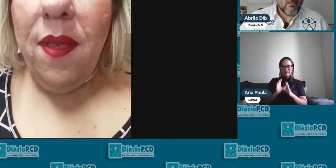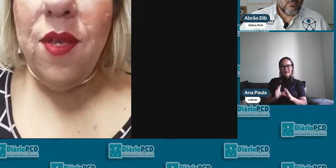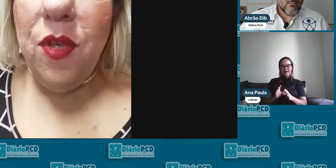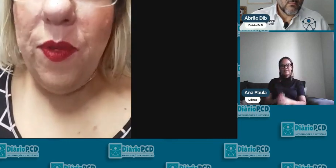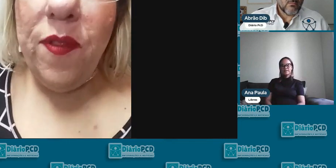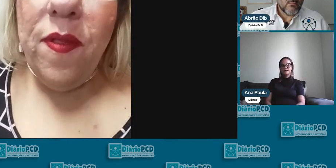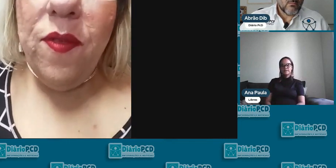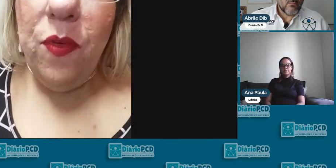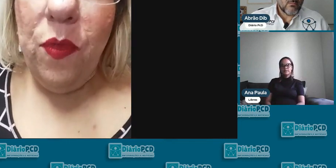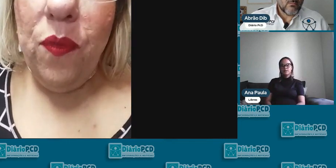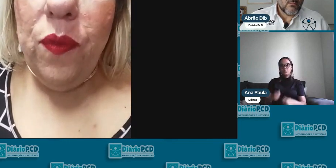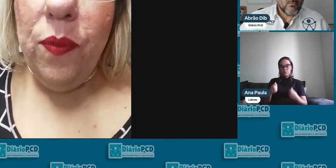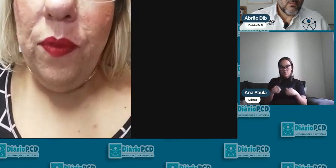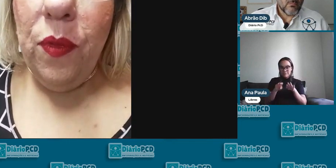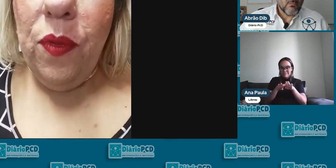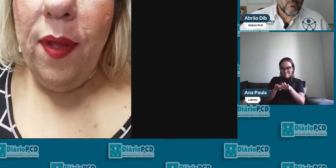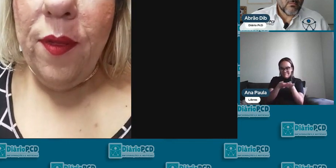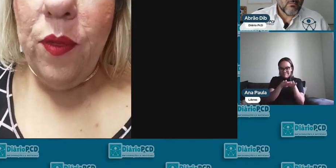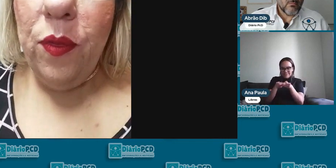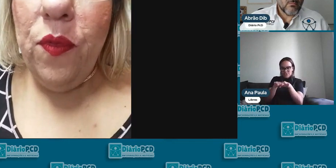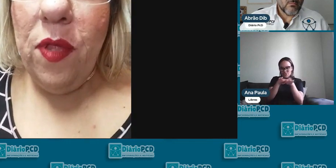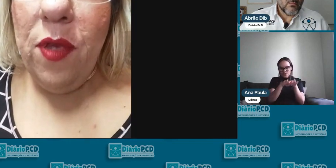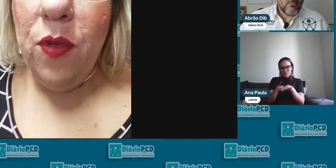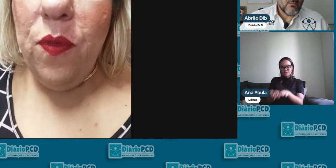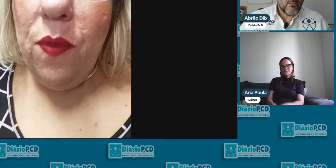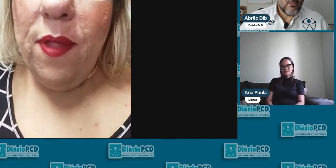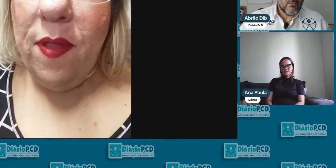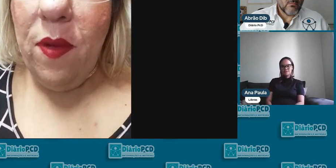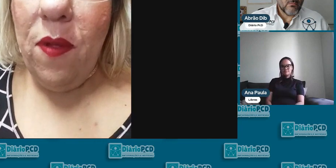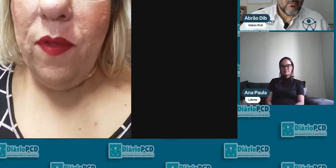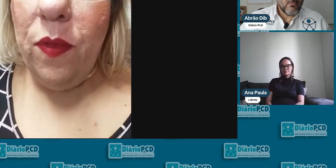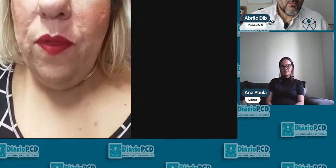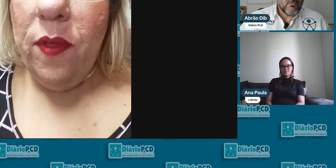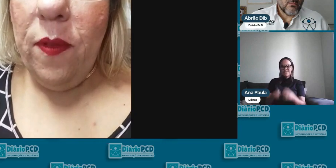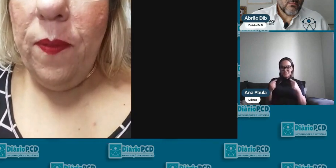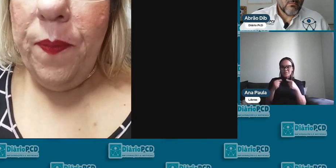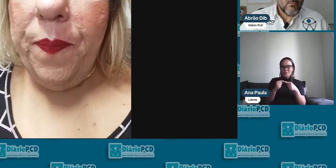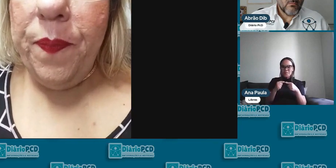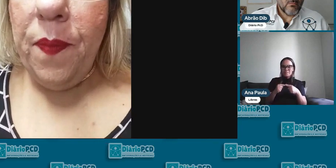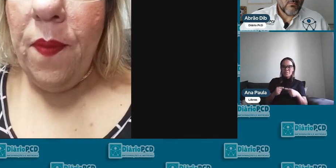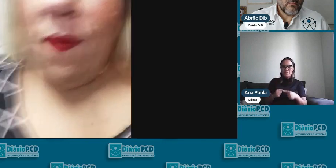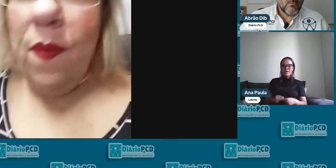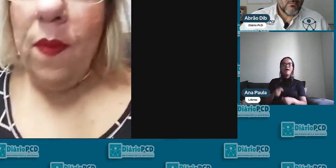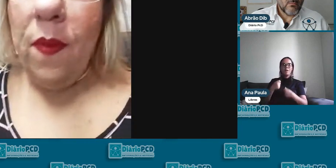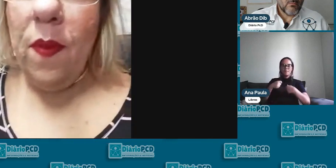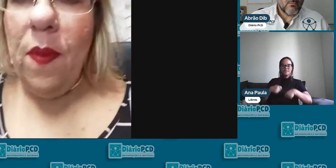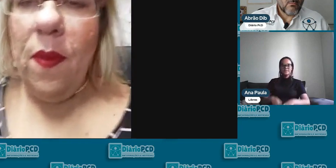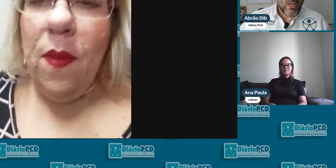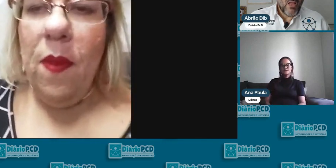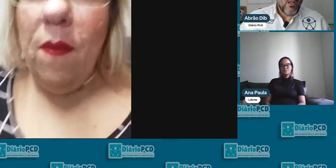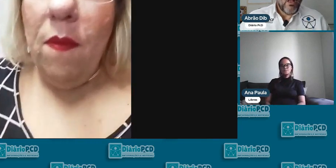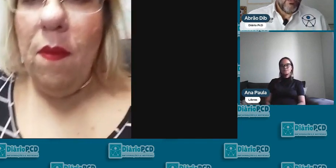né? E aí a gente precisa, de novo, colocar tudo nos eixos com essa nova condição.